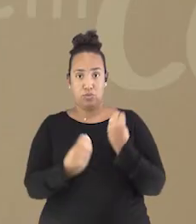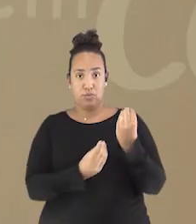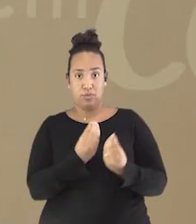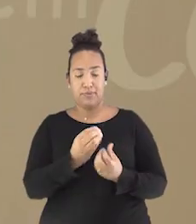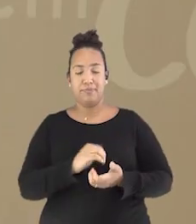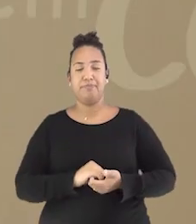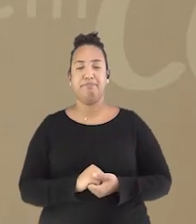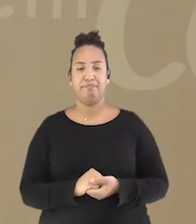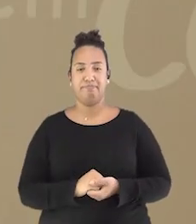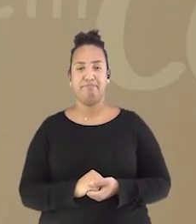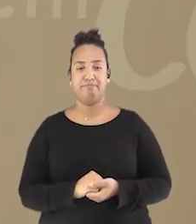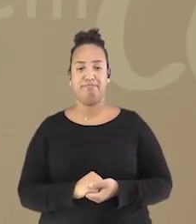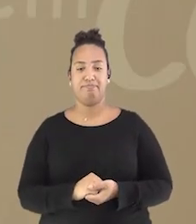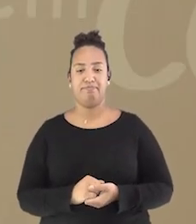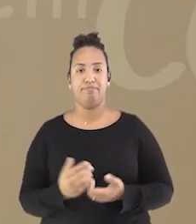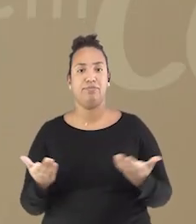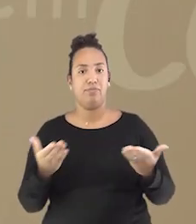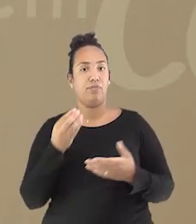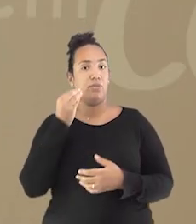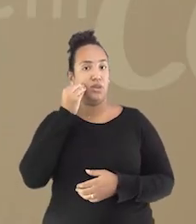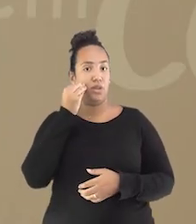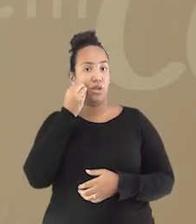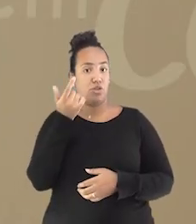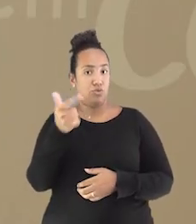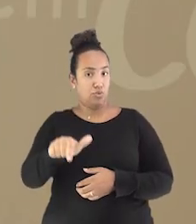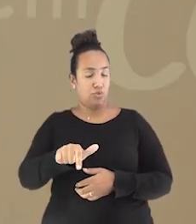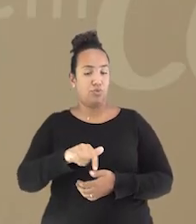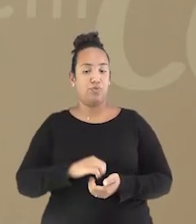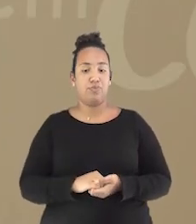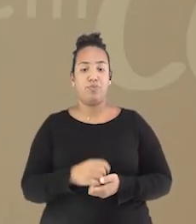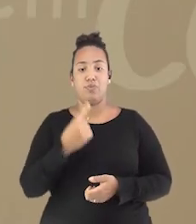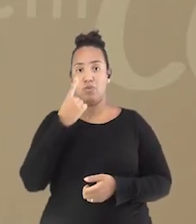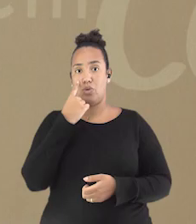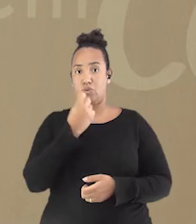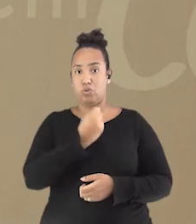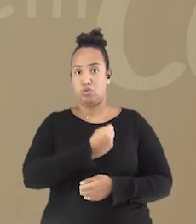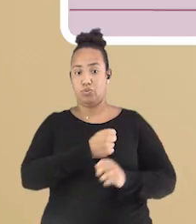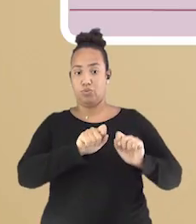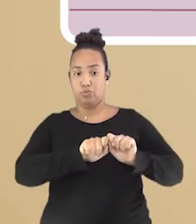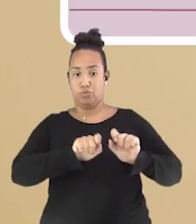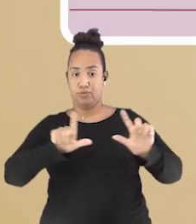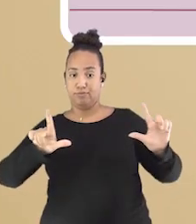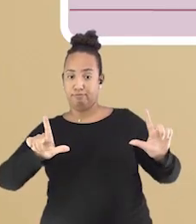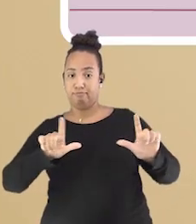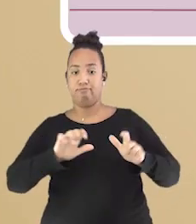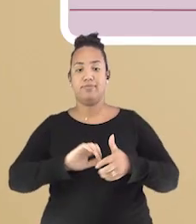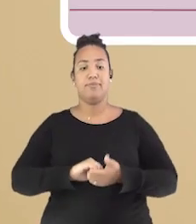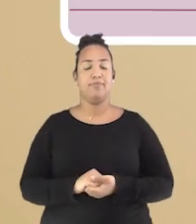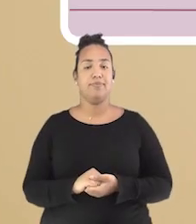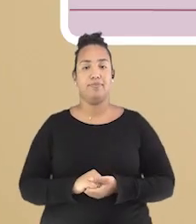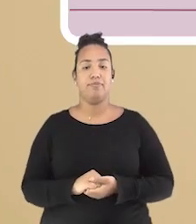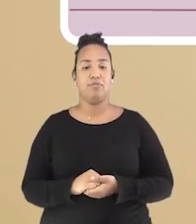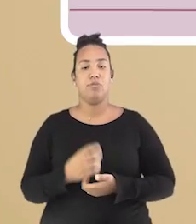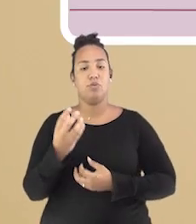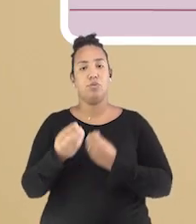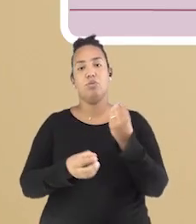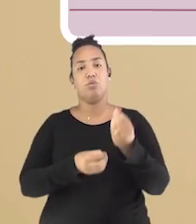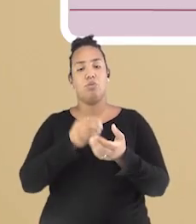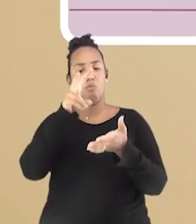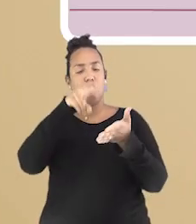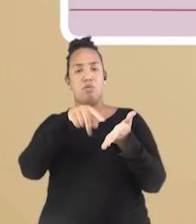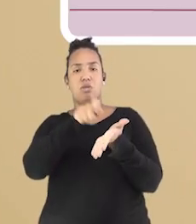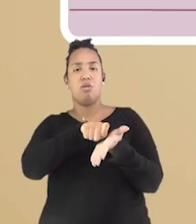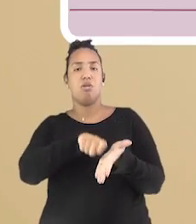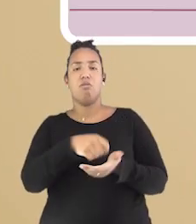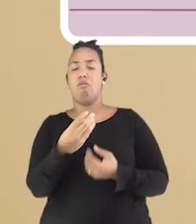452. Vamos tentar mais um exemplo? Observe o número que aparece aqui no telão. Como podemos fazer a leitura